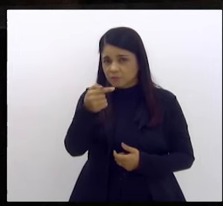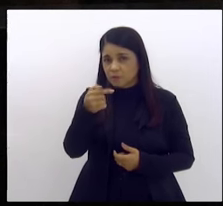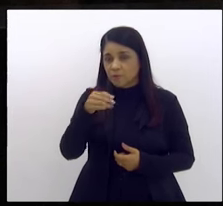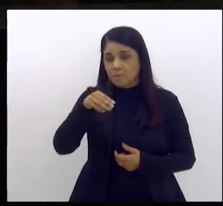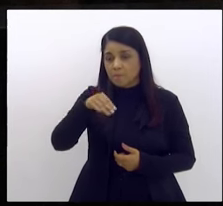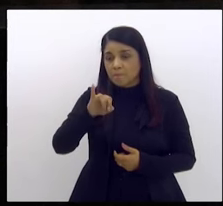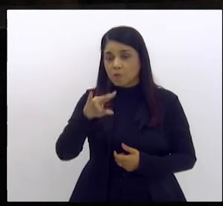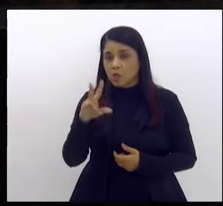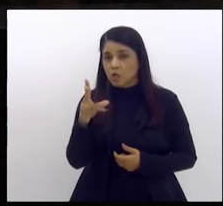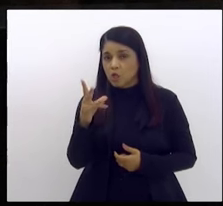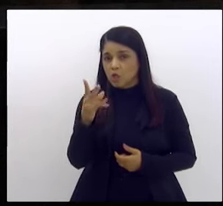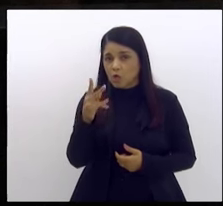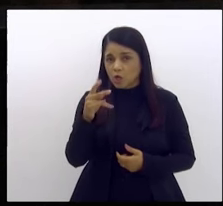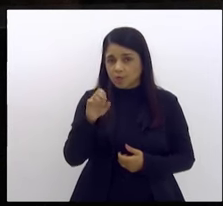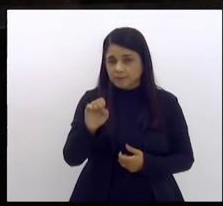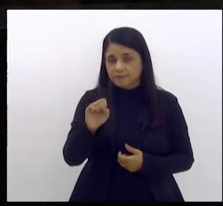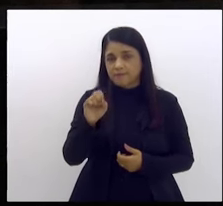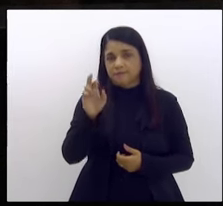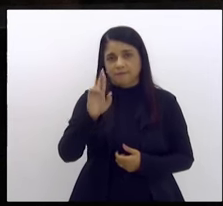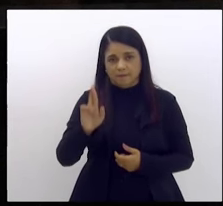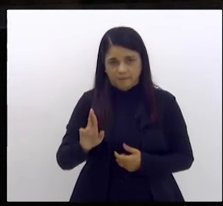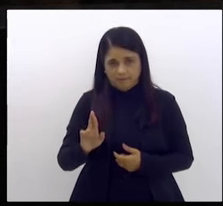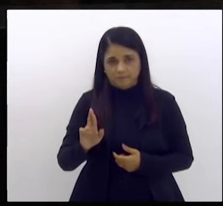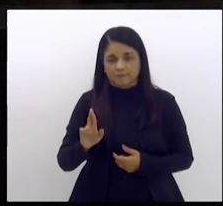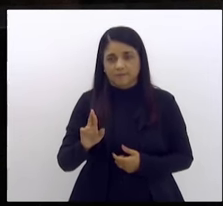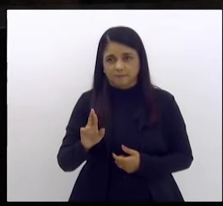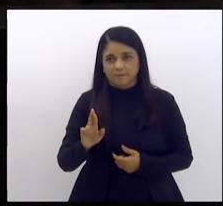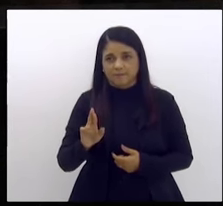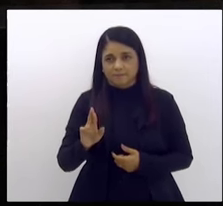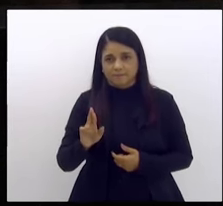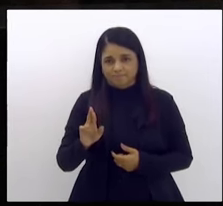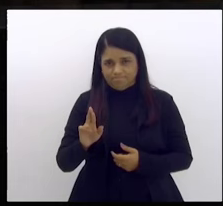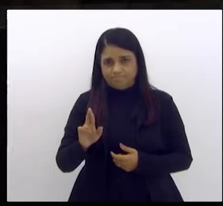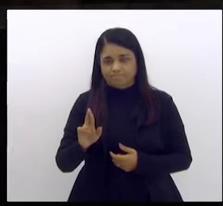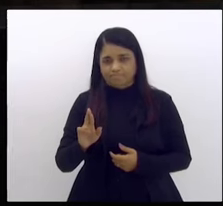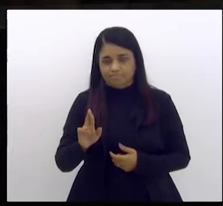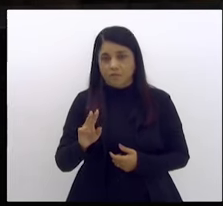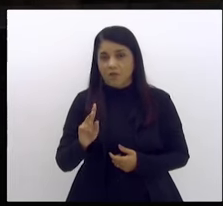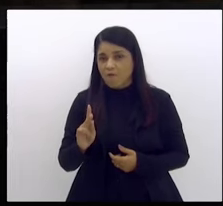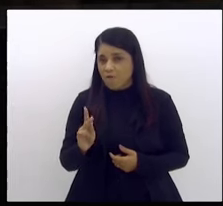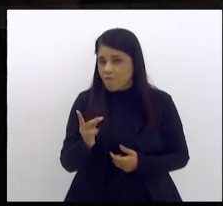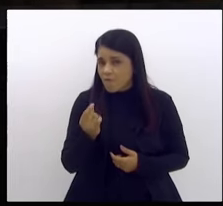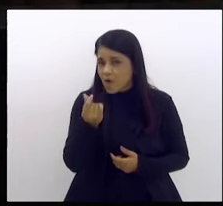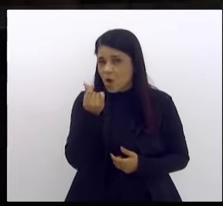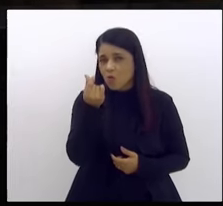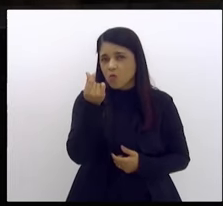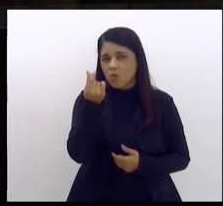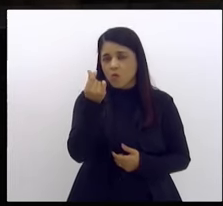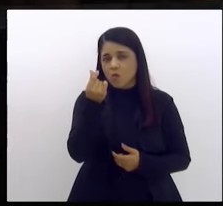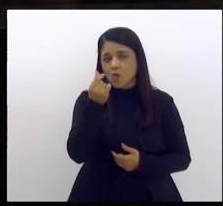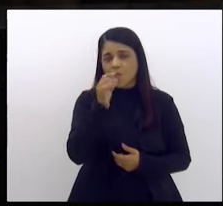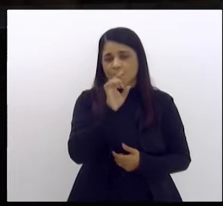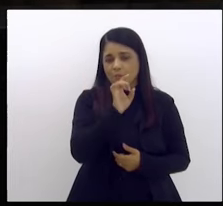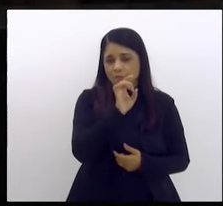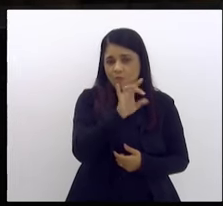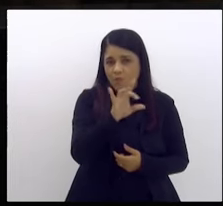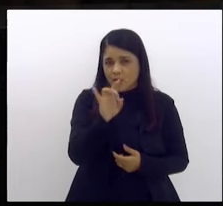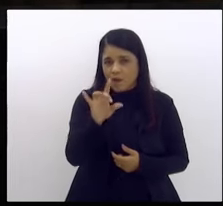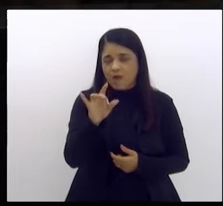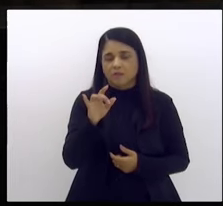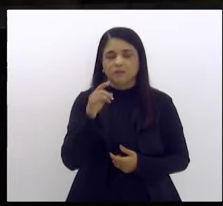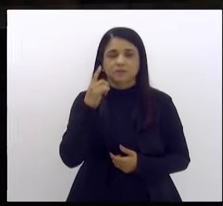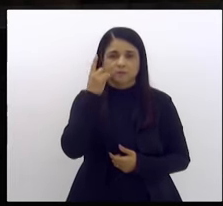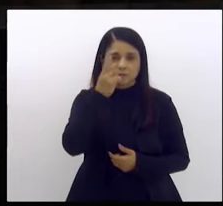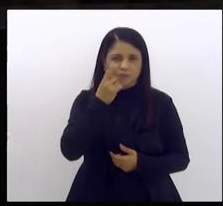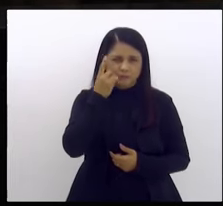milhões de reais, né, que é o máximo de valor por deputado, tem